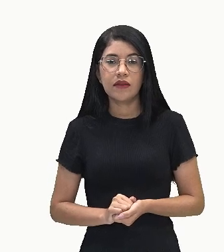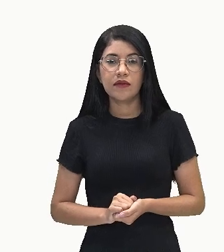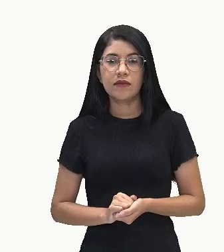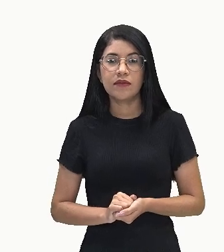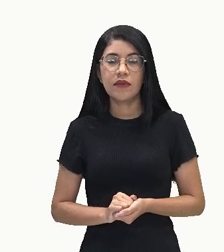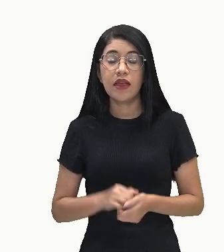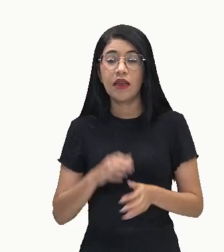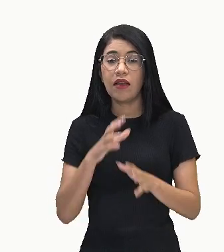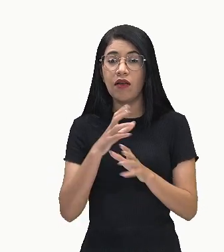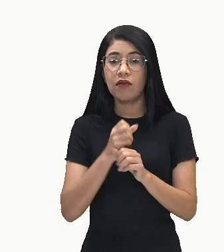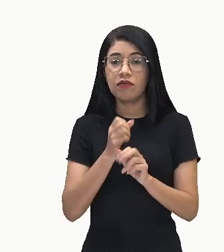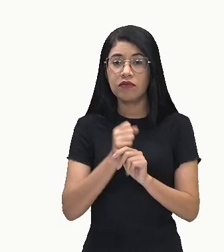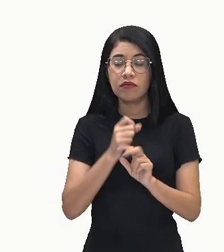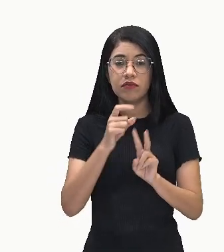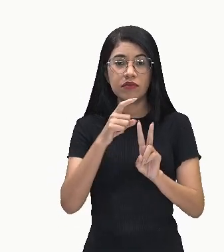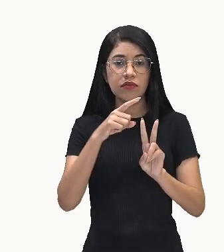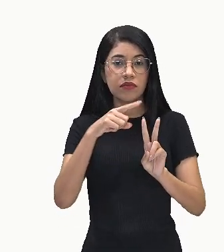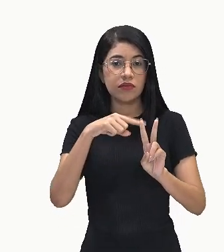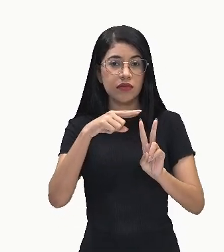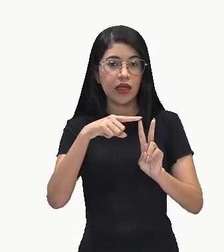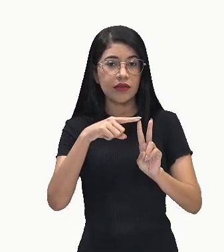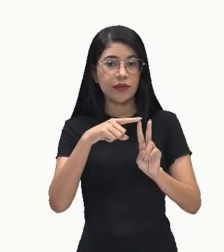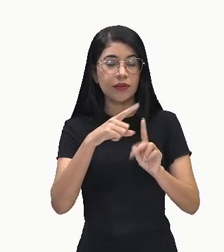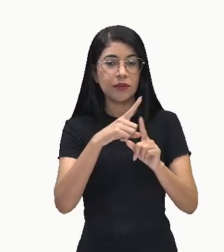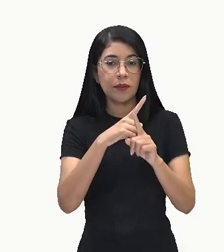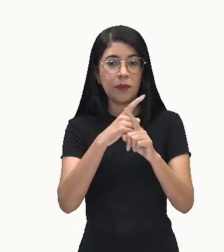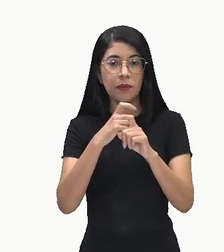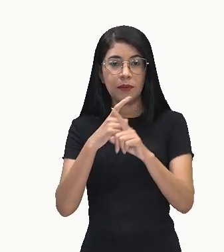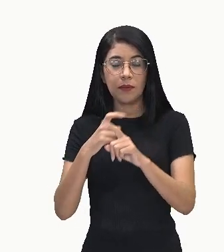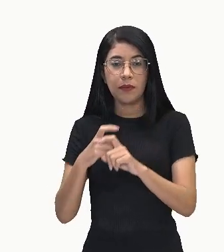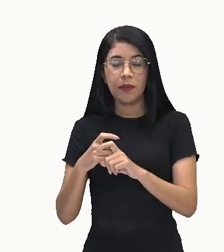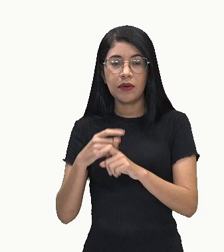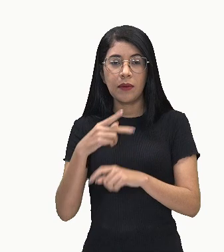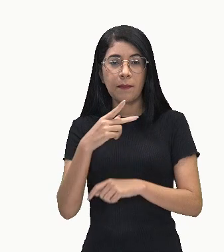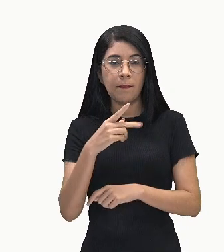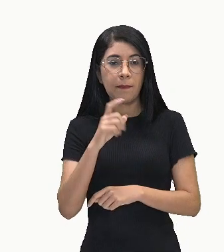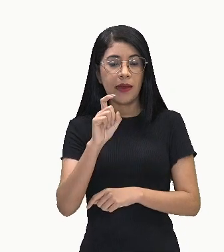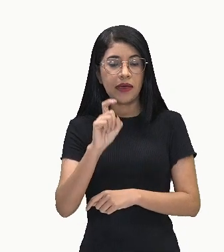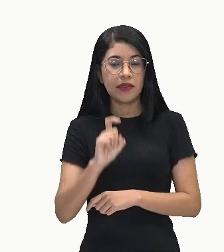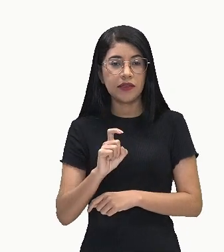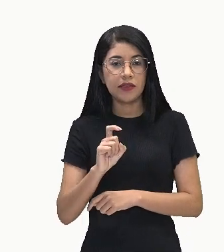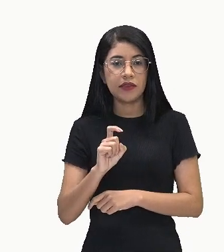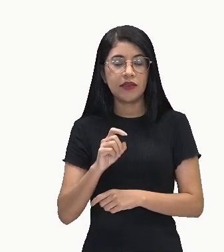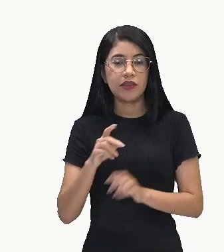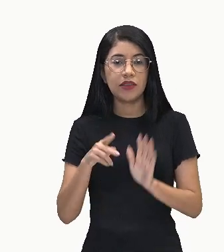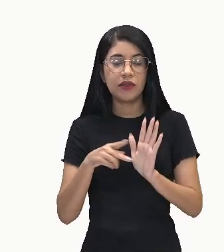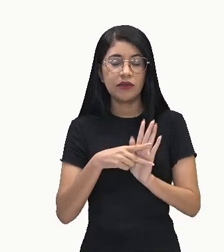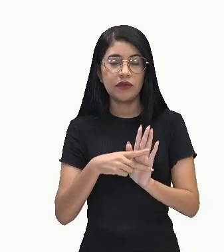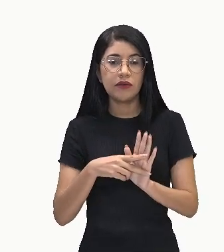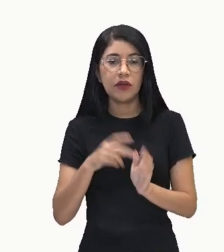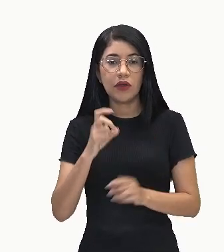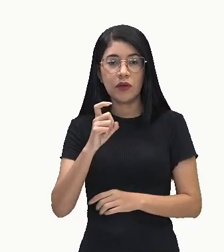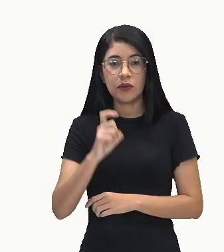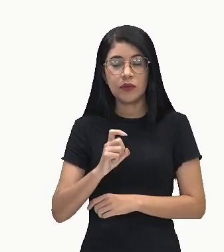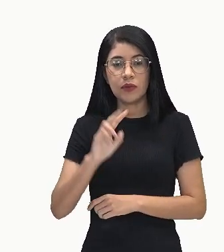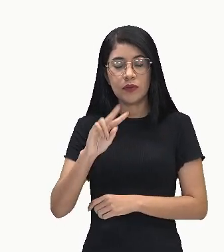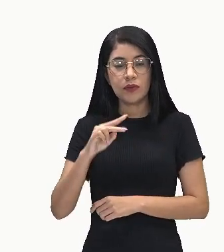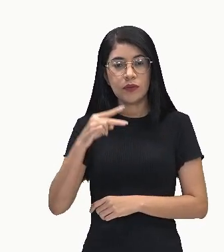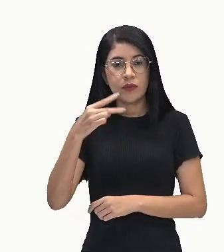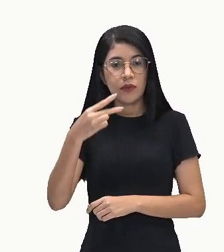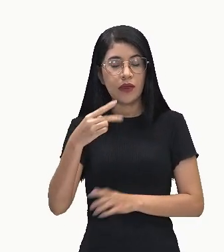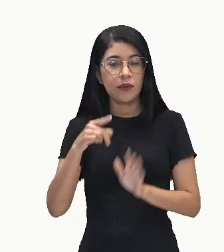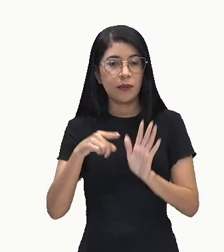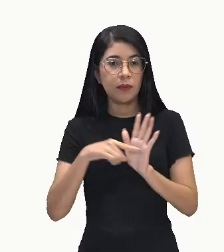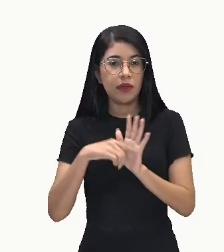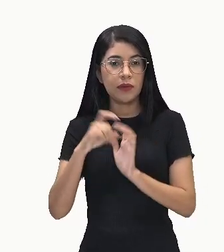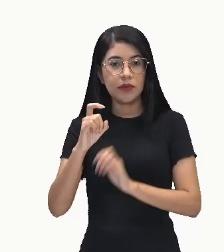Calcular as raízes do polinômio p de x igual a x ao quadrado